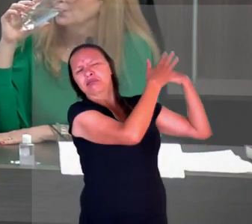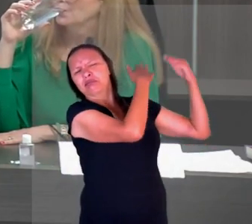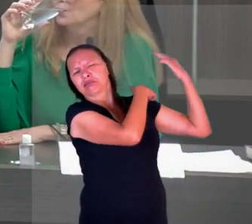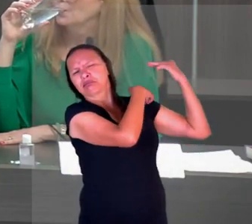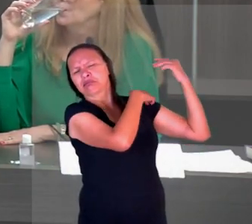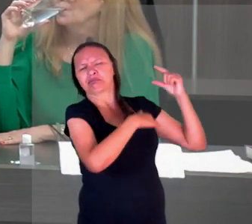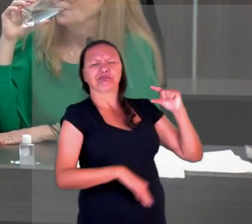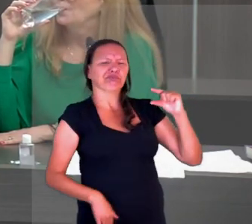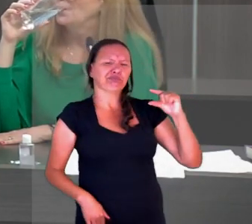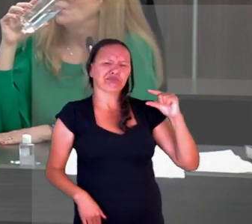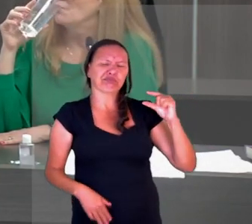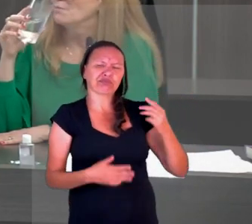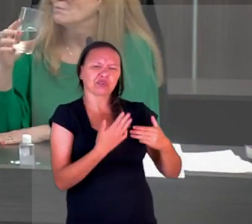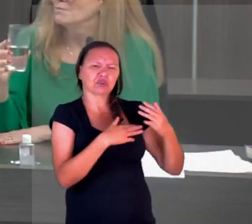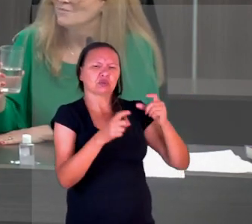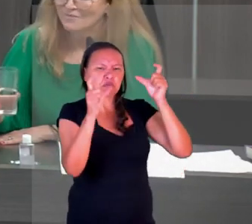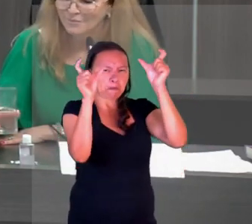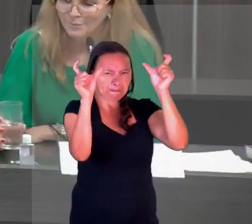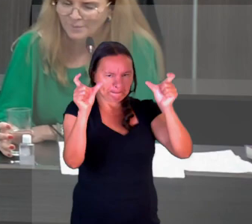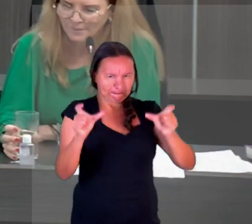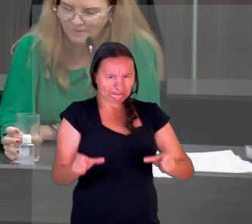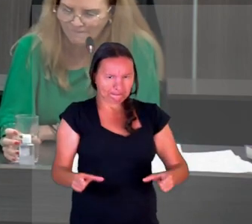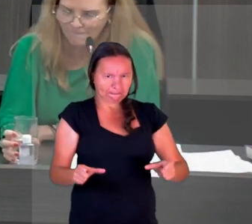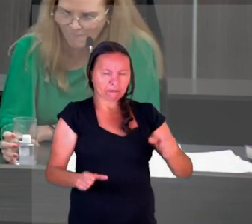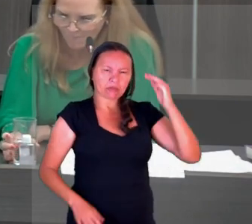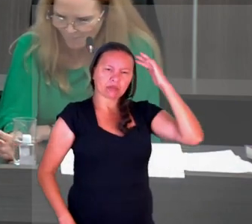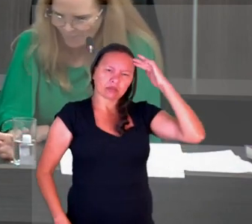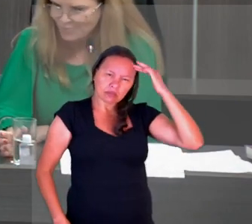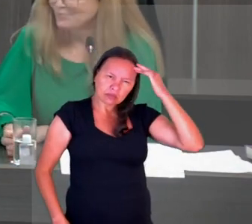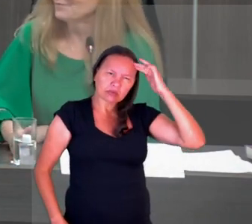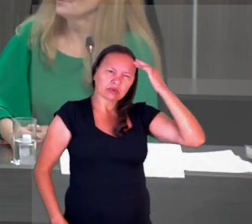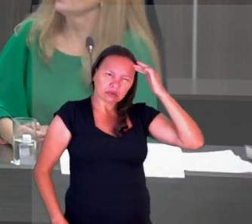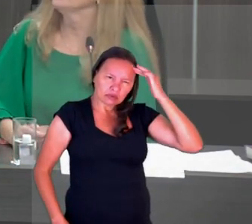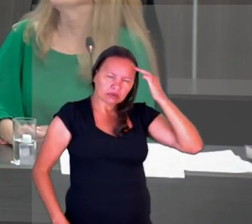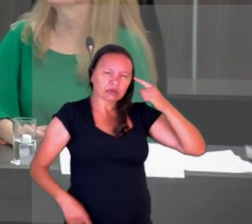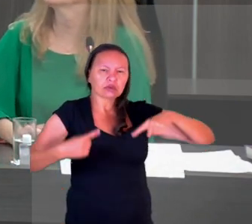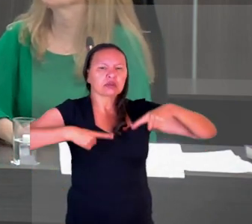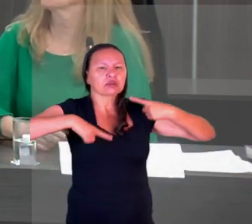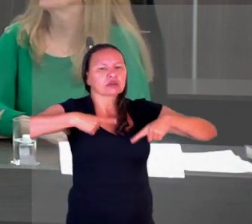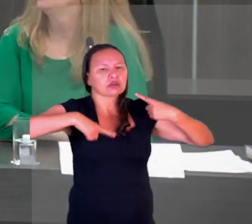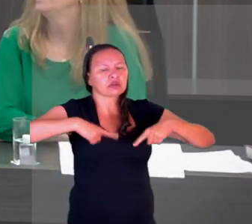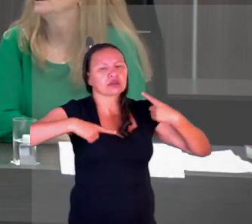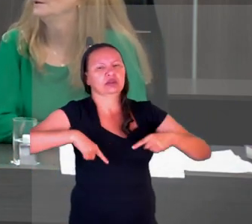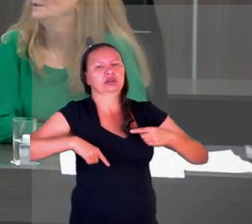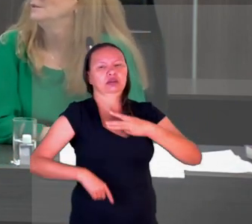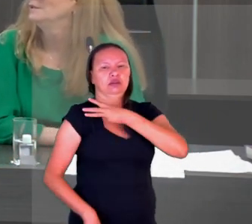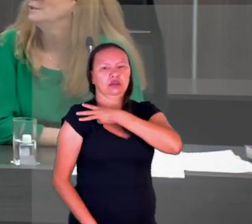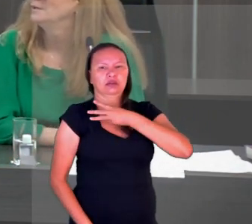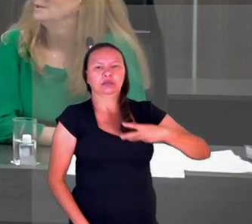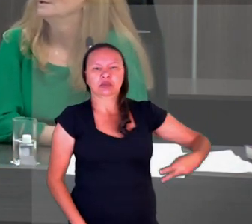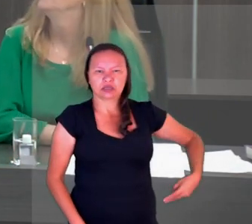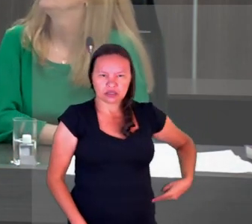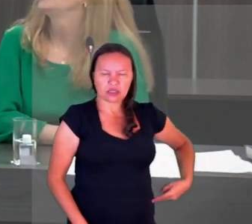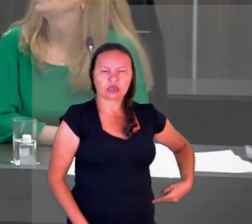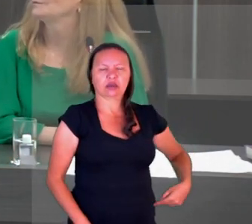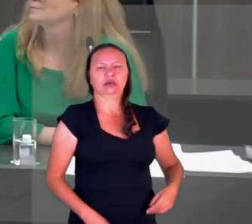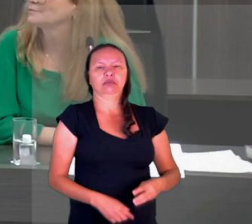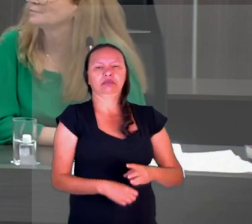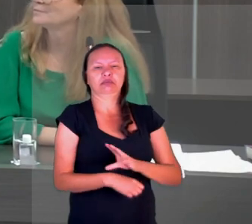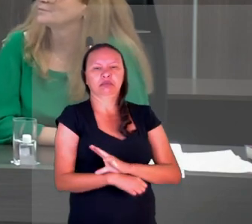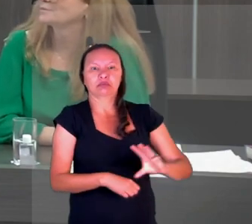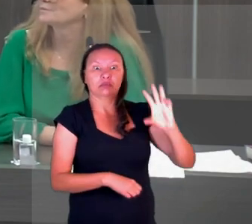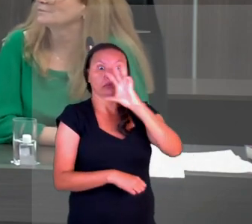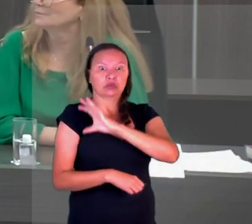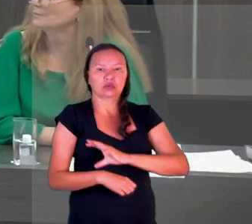mínimo de uniformização de conhecimento antes de discutir a atuação ministerial né Eh a gente